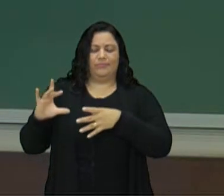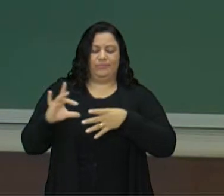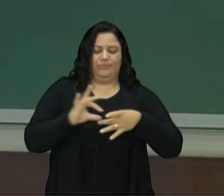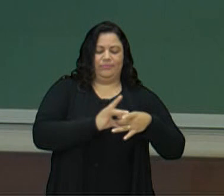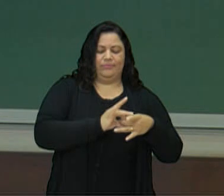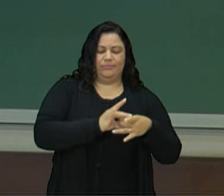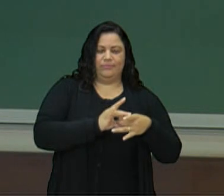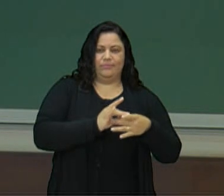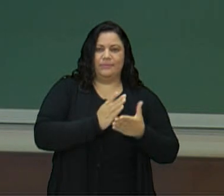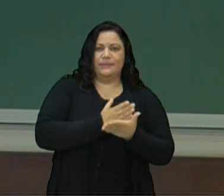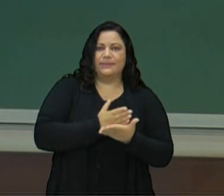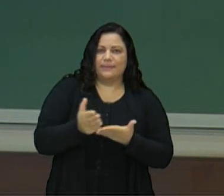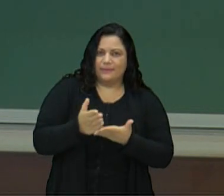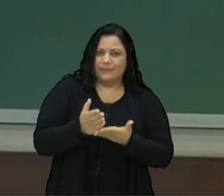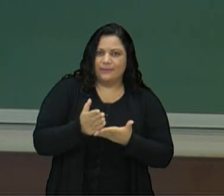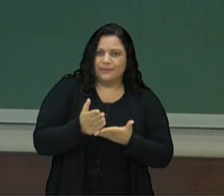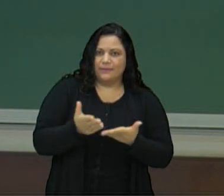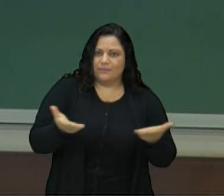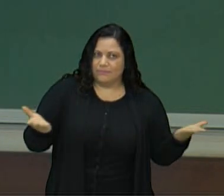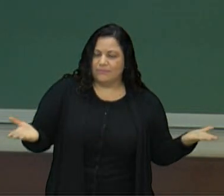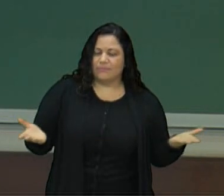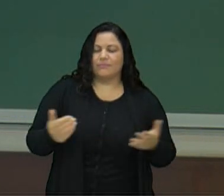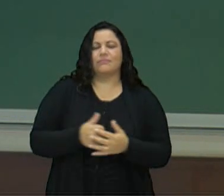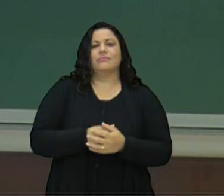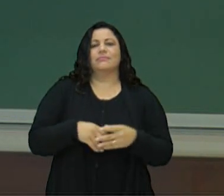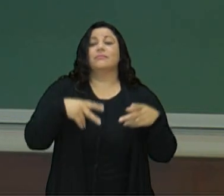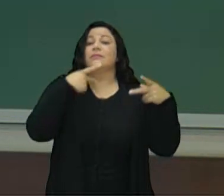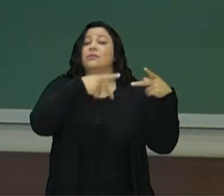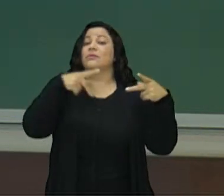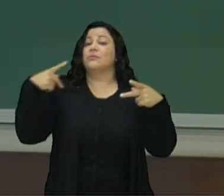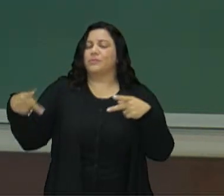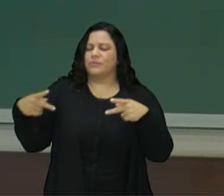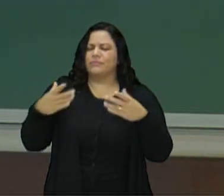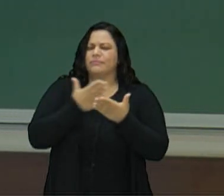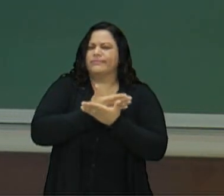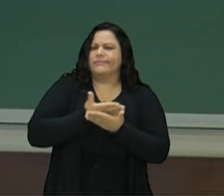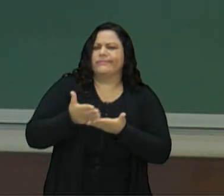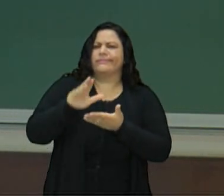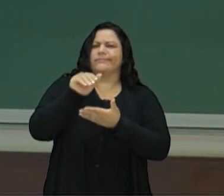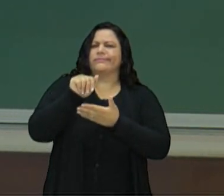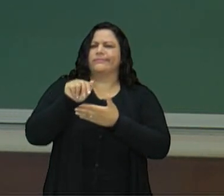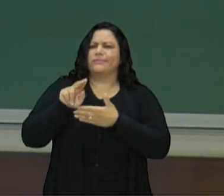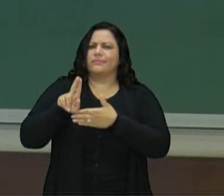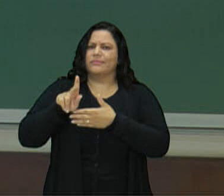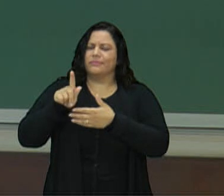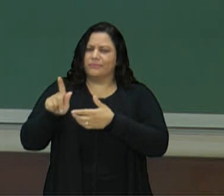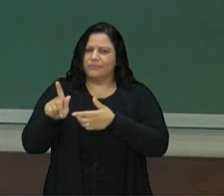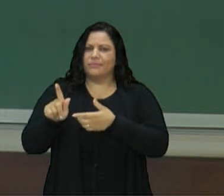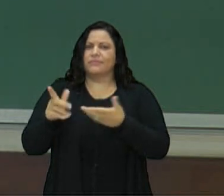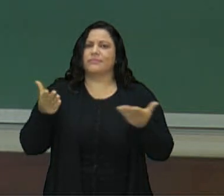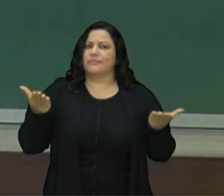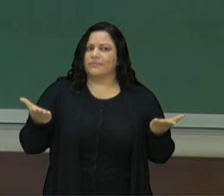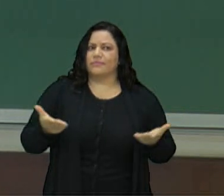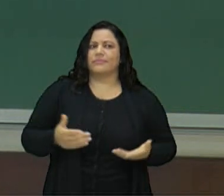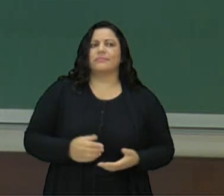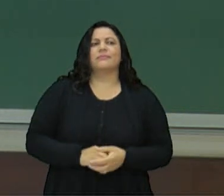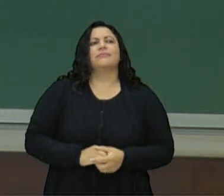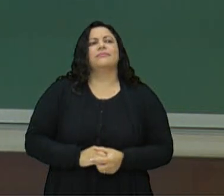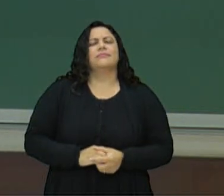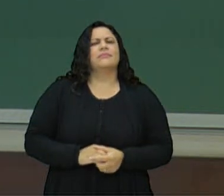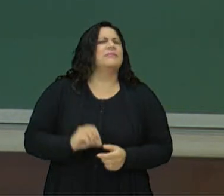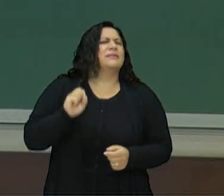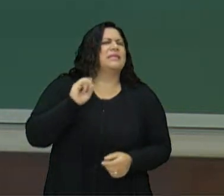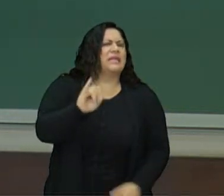início. Sim, toda proteína começa com AUG, já falei ele de propósito. E aí, pessoal, se for